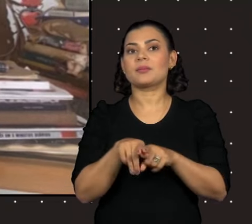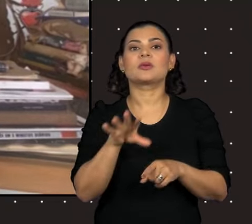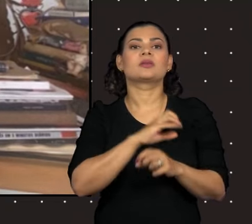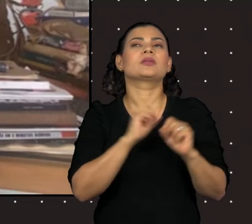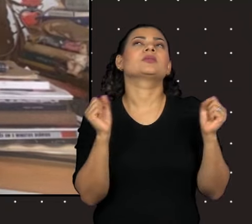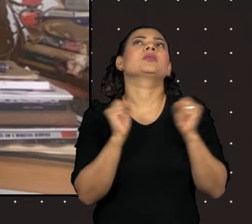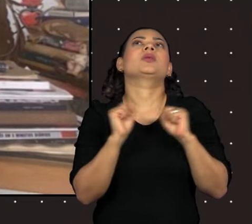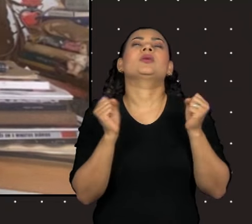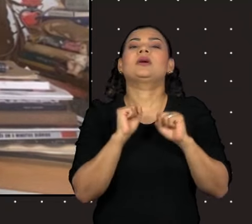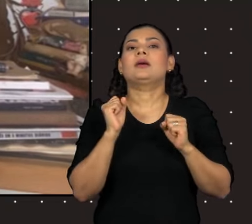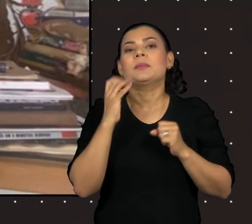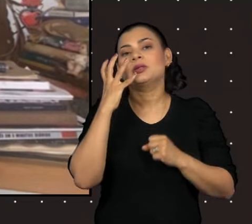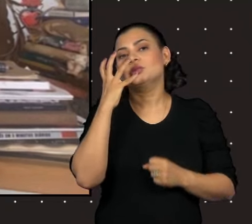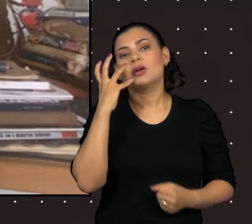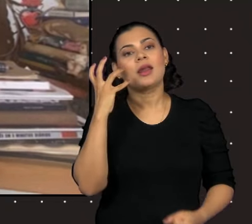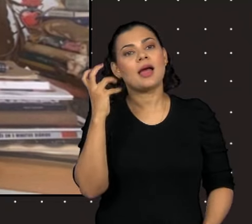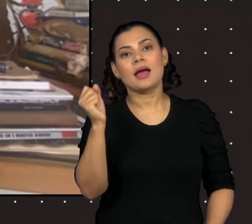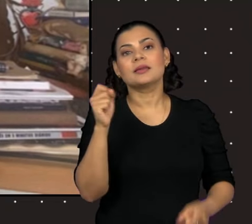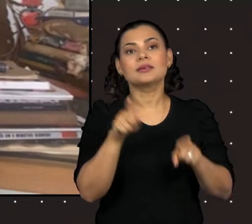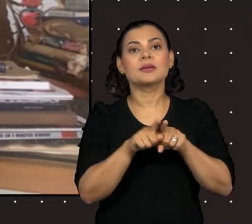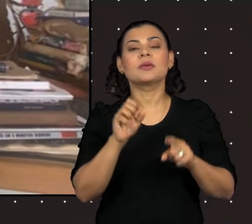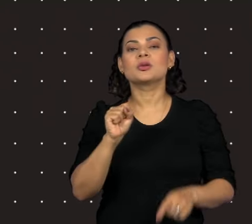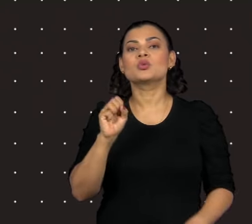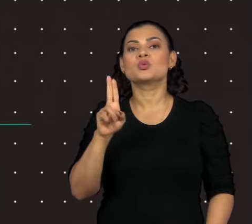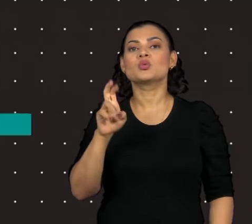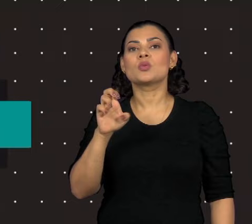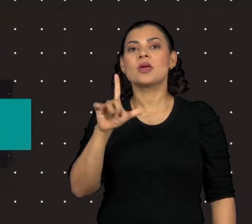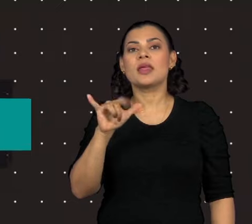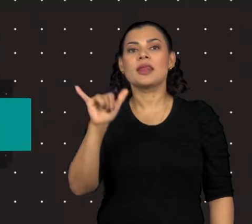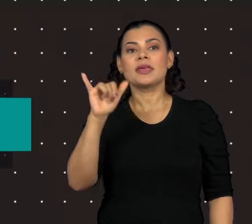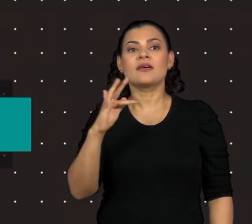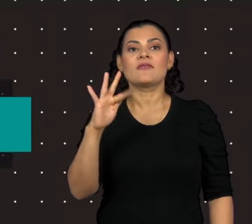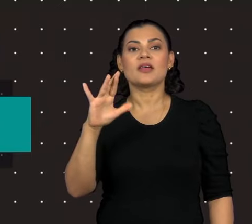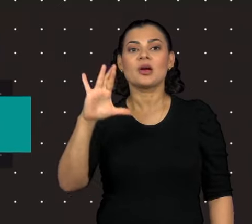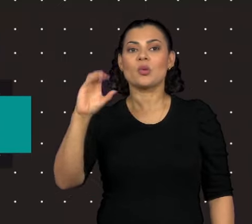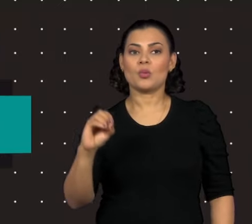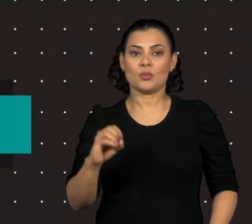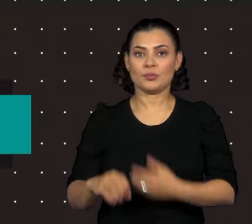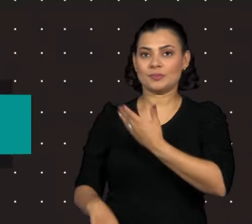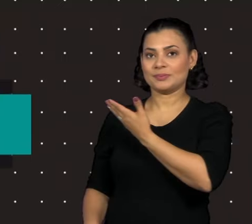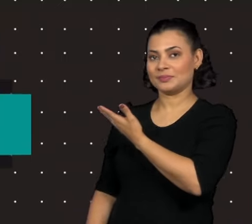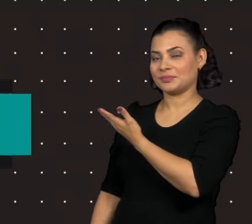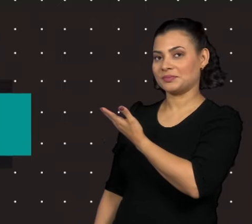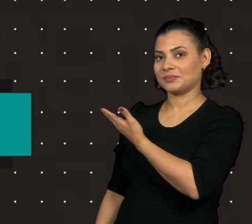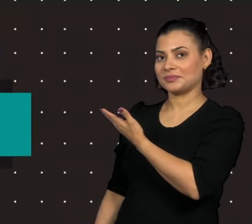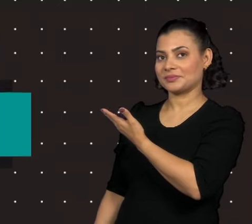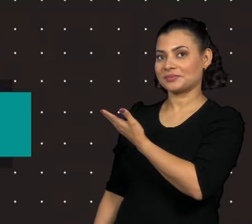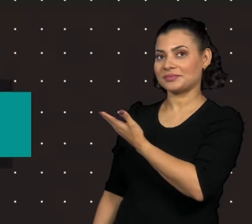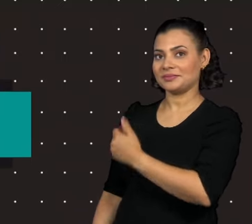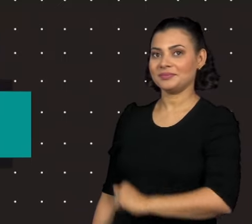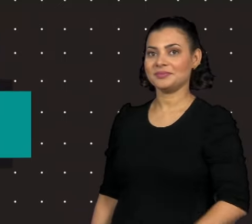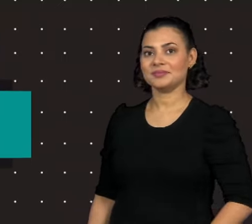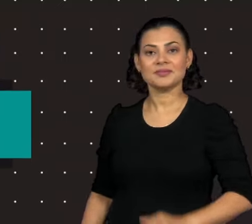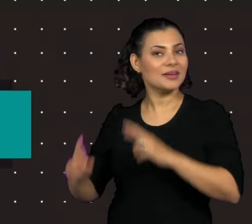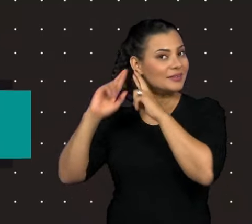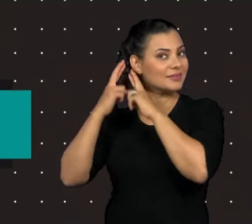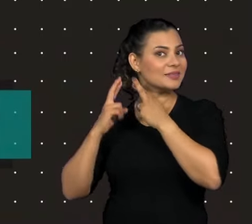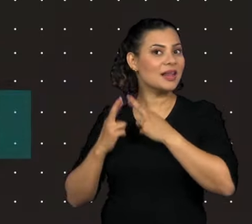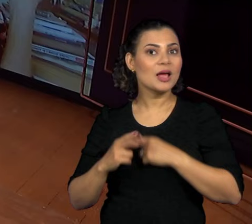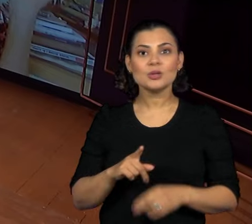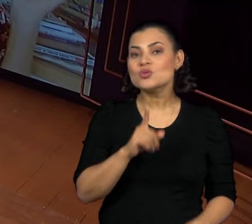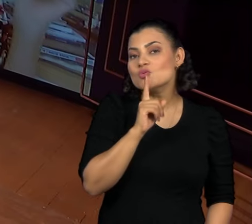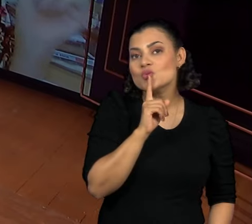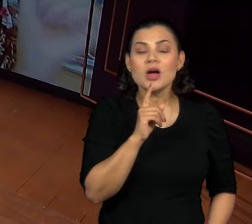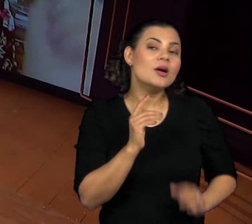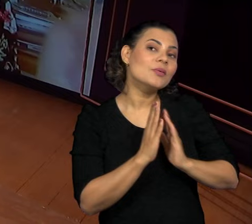ela, apaixonada, que é a Sueli Franco. Ela é linda, de tranças pretas, num balanço. Eu me lembro dela cantando e